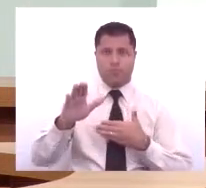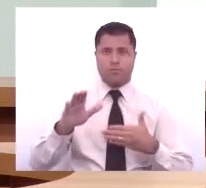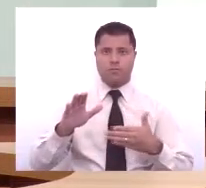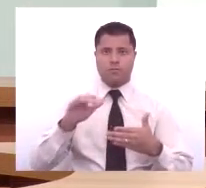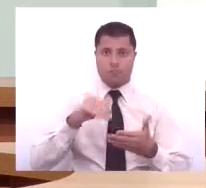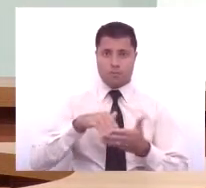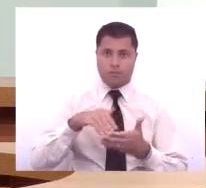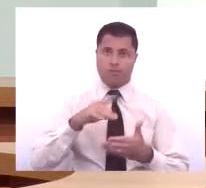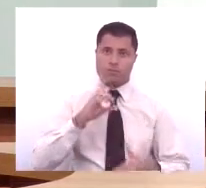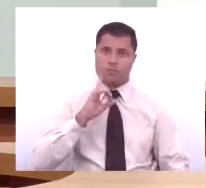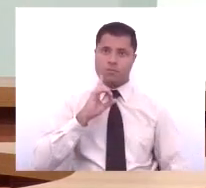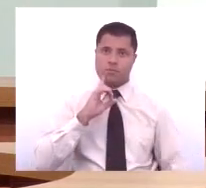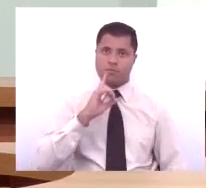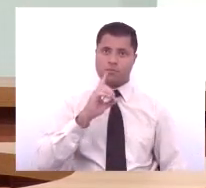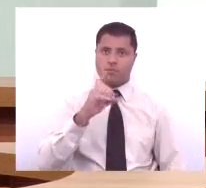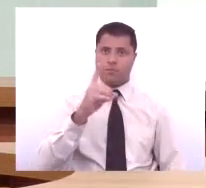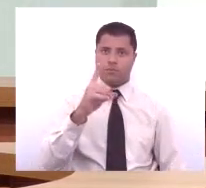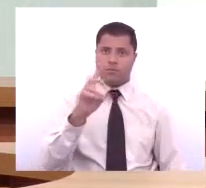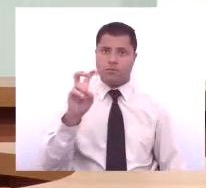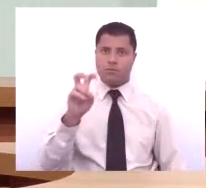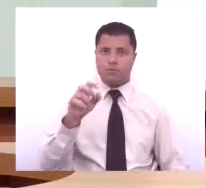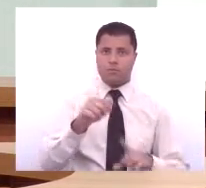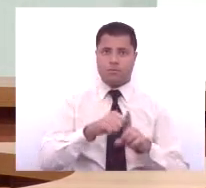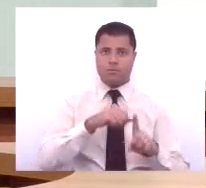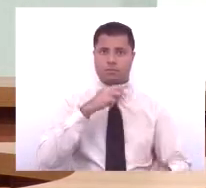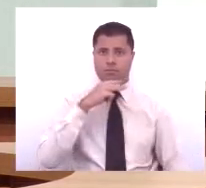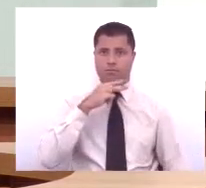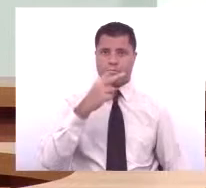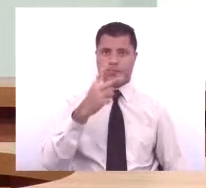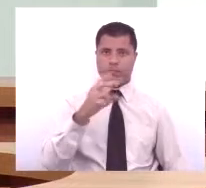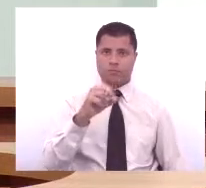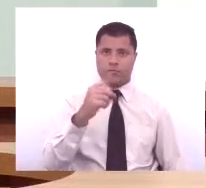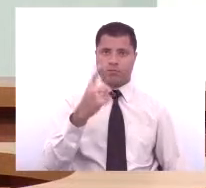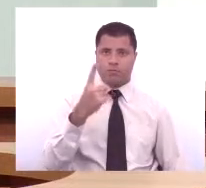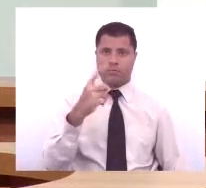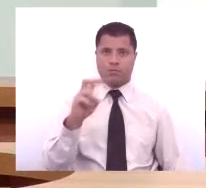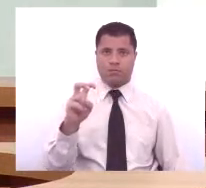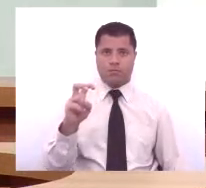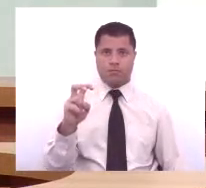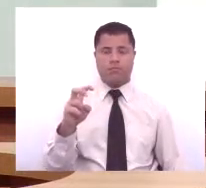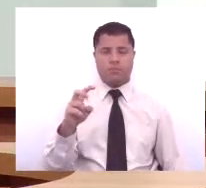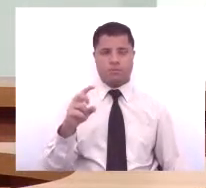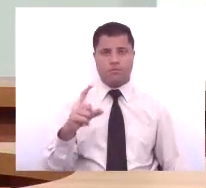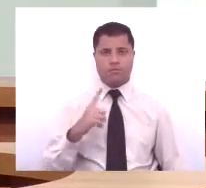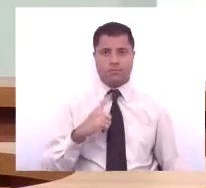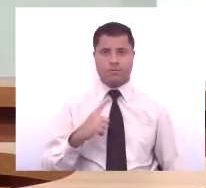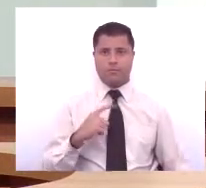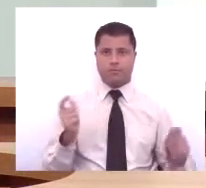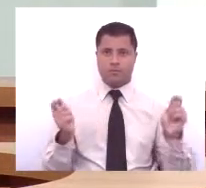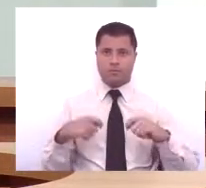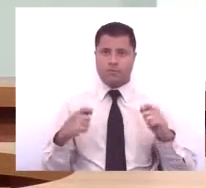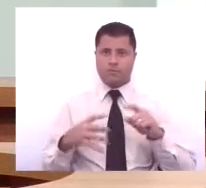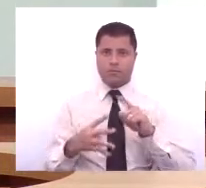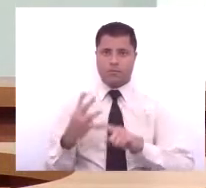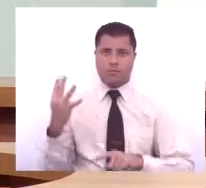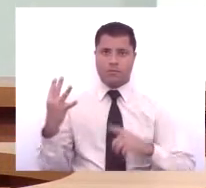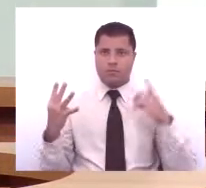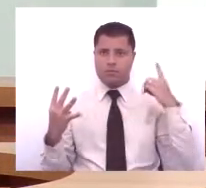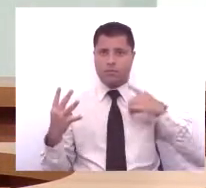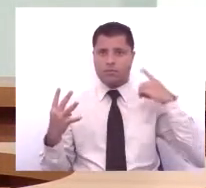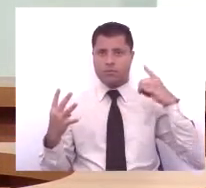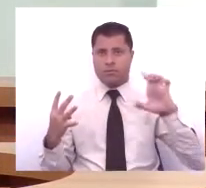do dia 15 de março do ano que vem, de 2015, teremos 4 deputados